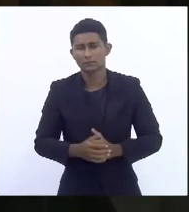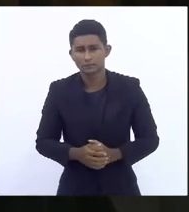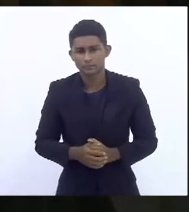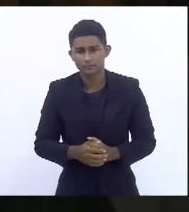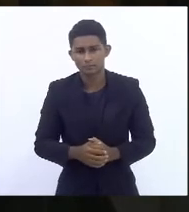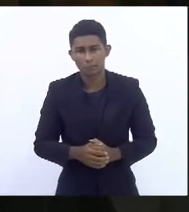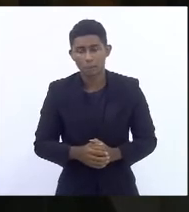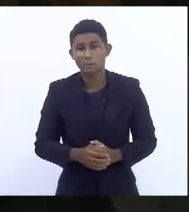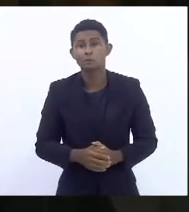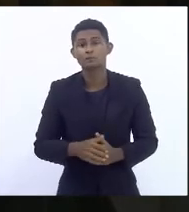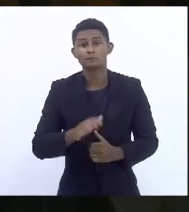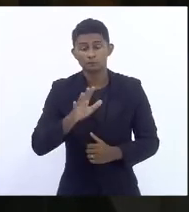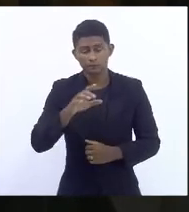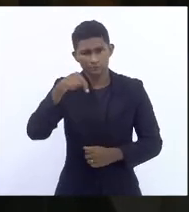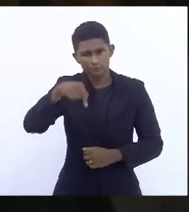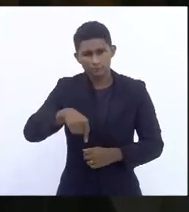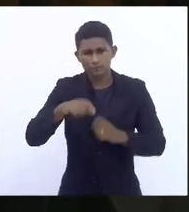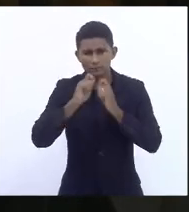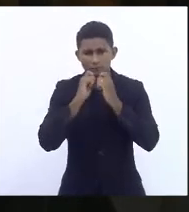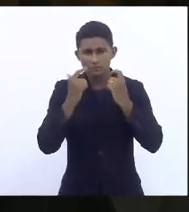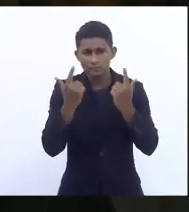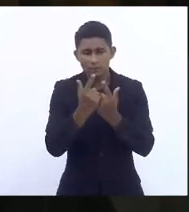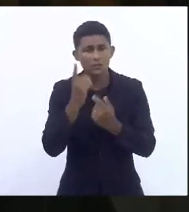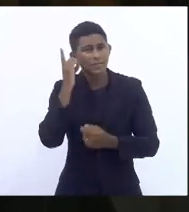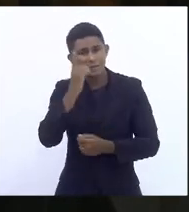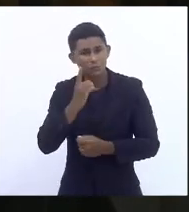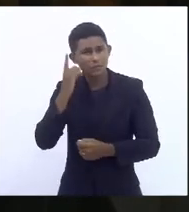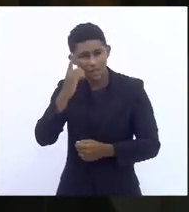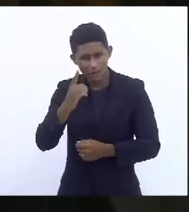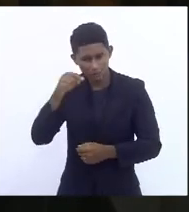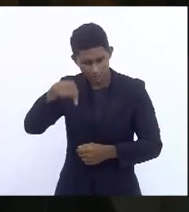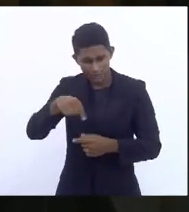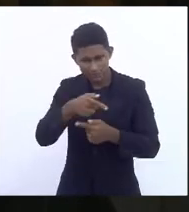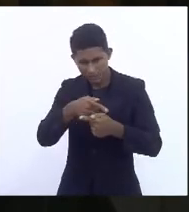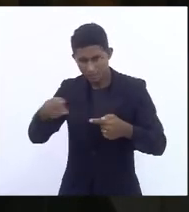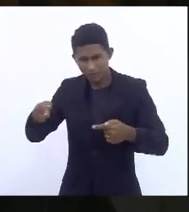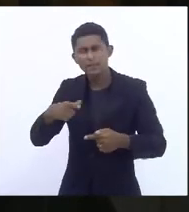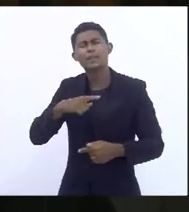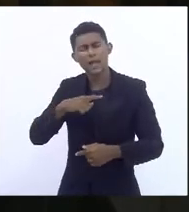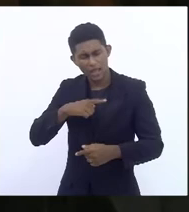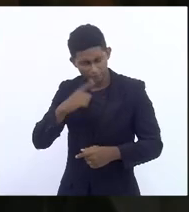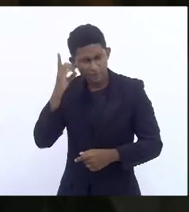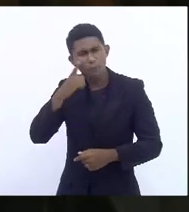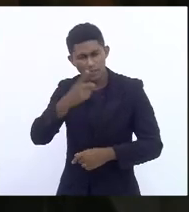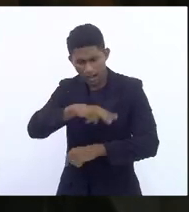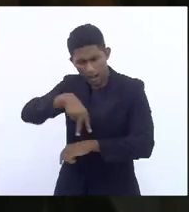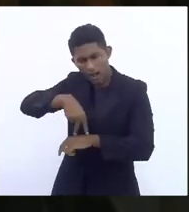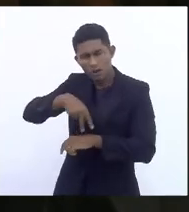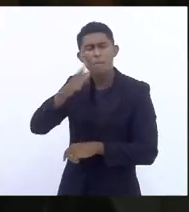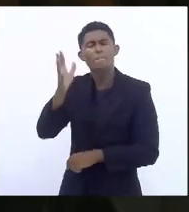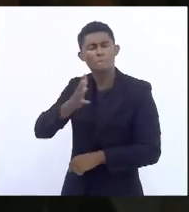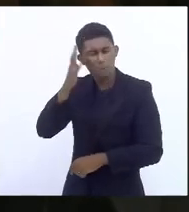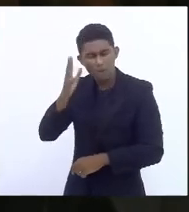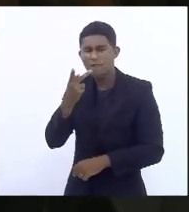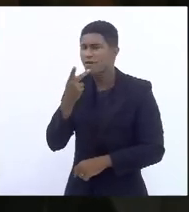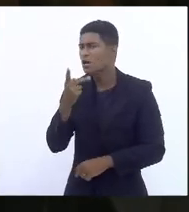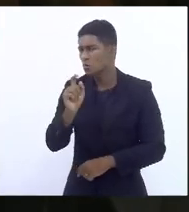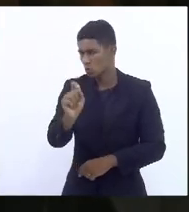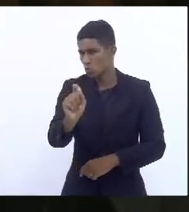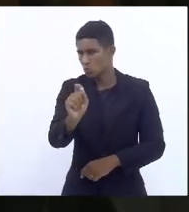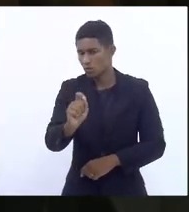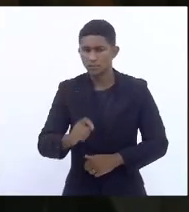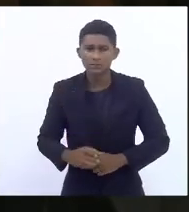um deputado aqui na Assembleia assumiu o microfone esta semana para dizer que nunca, em tempo